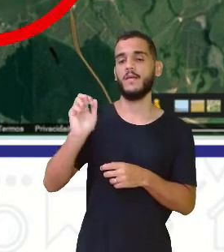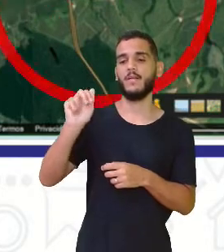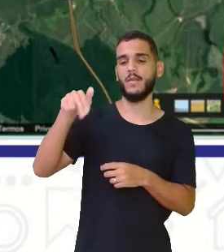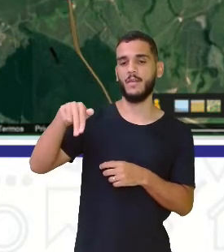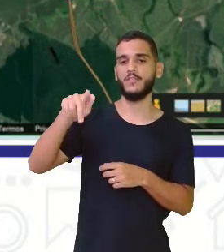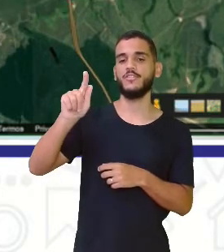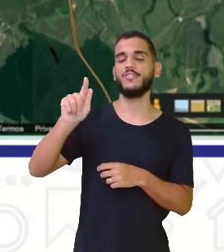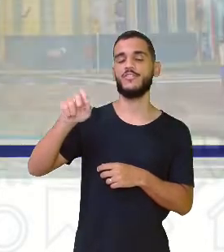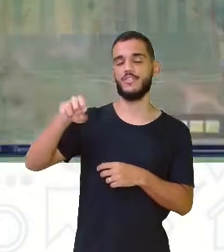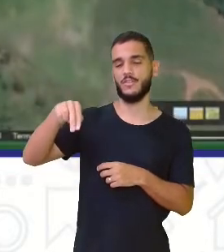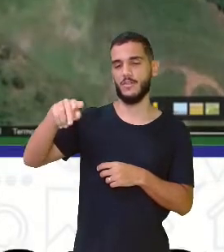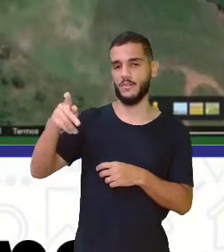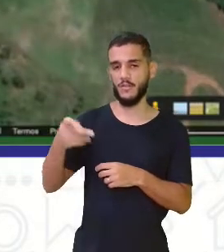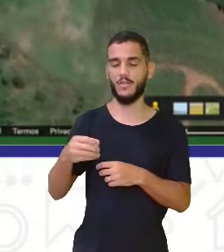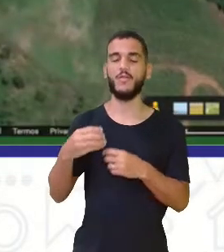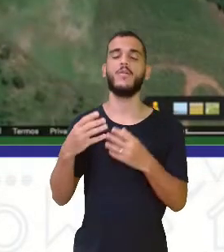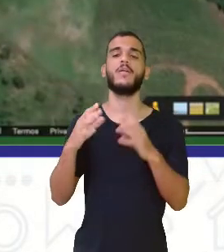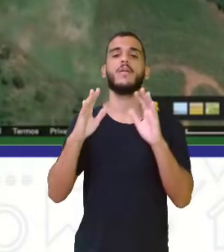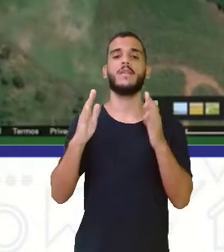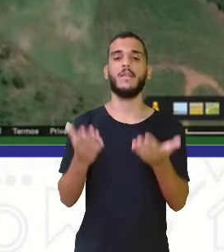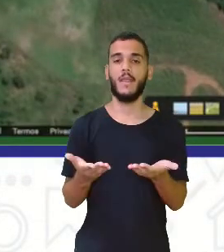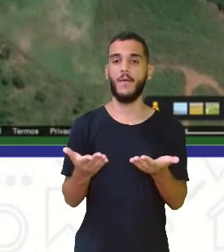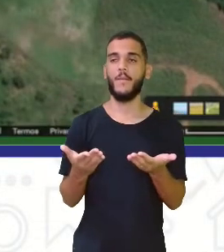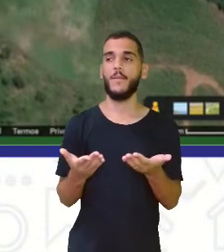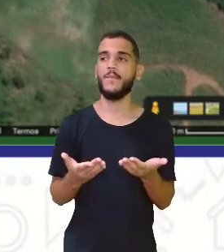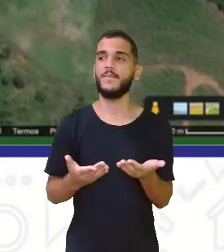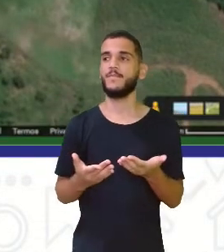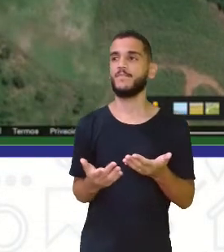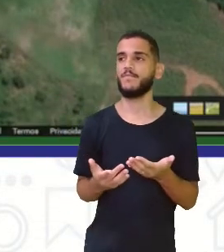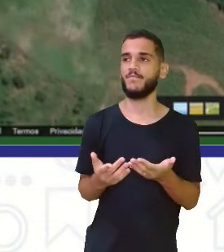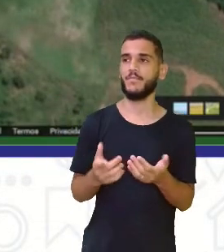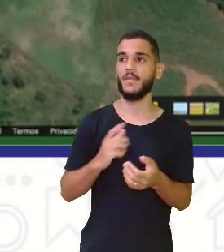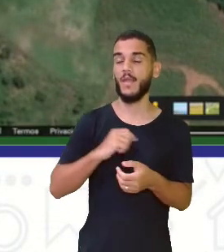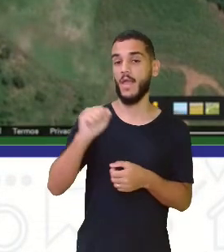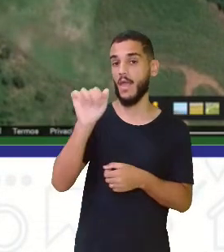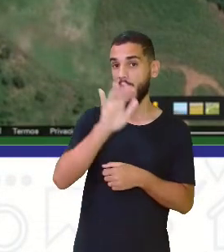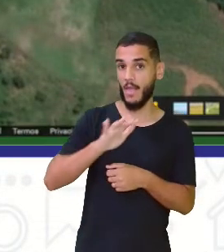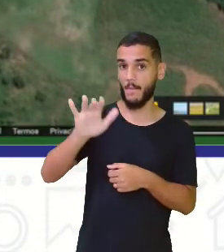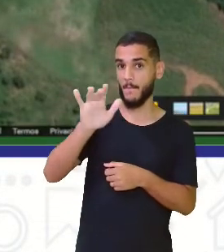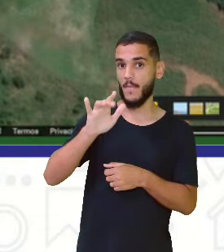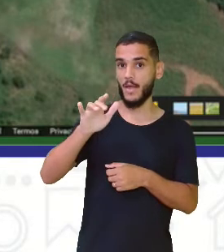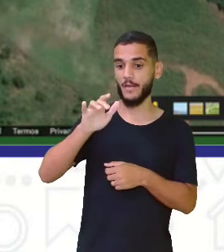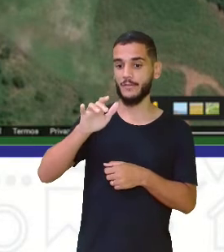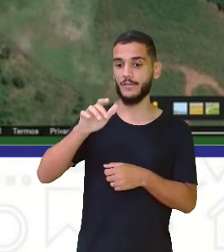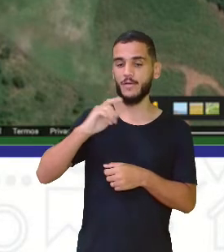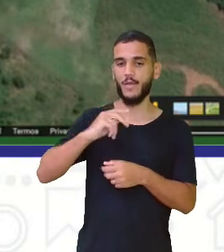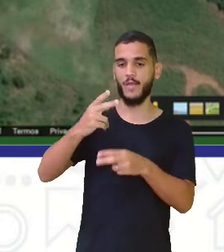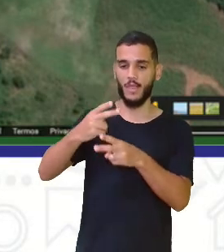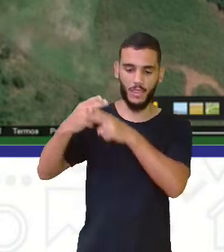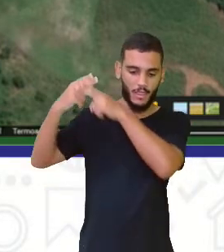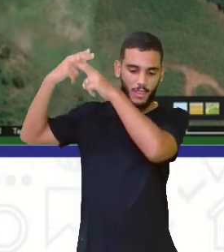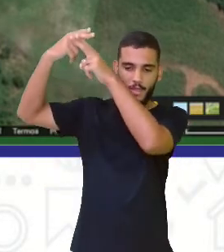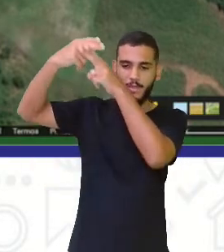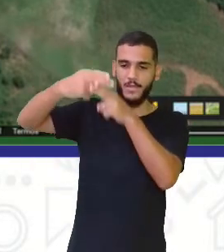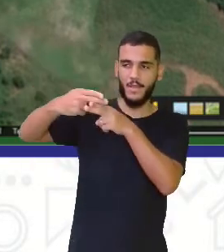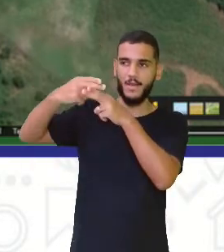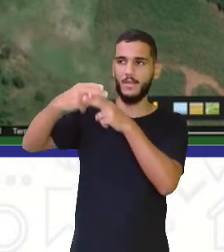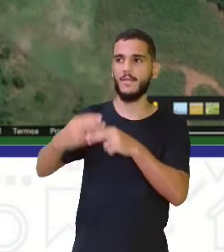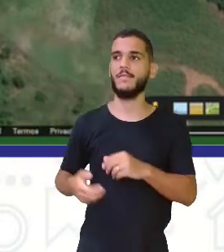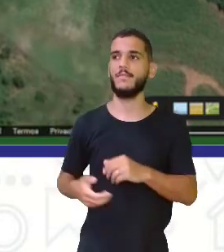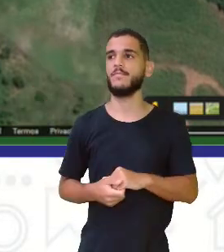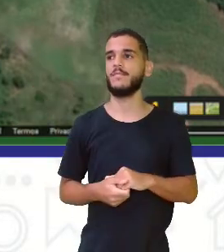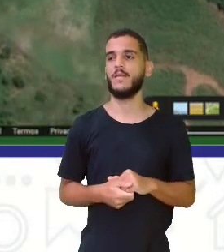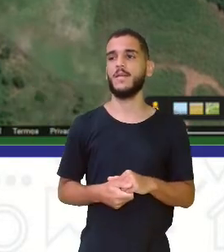Goiânia, perdão. E aqui, ó, aquela imagem ampliada que a gente viu. Detalhe, viu, gente? Tem uma piscina